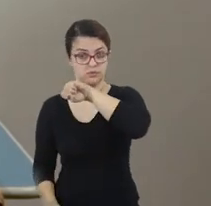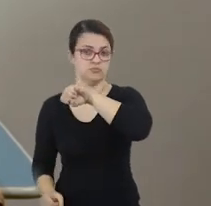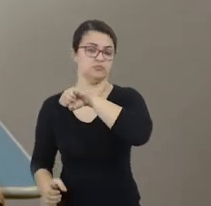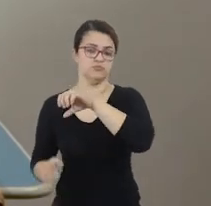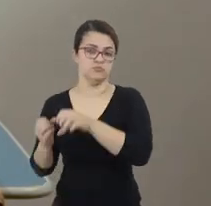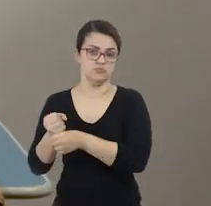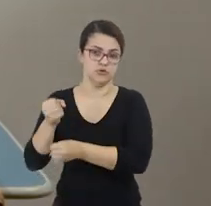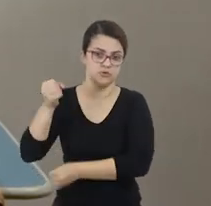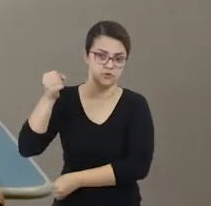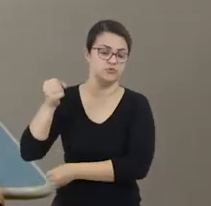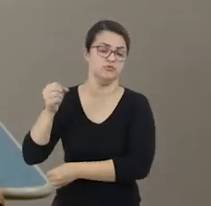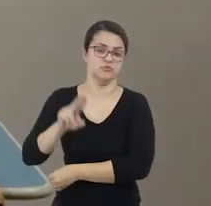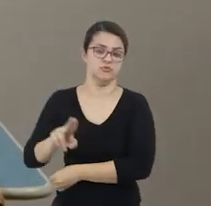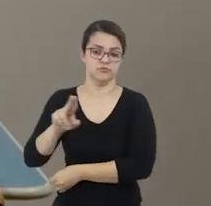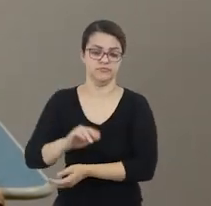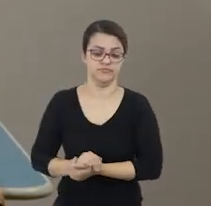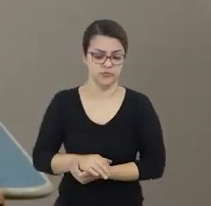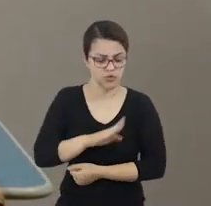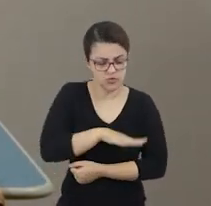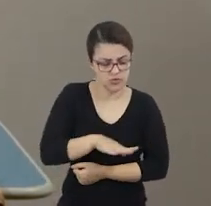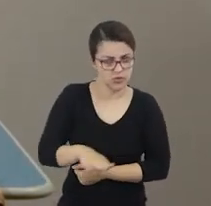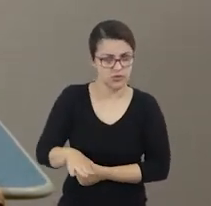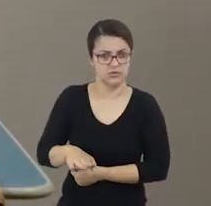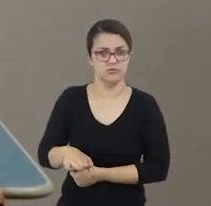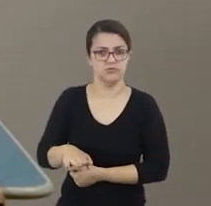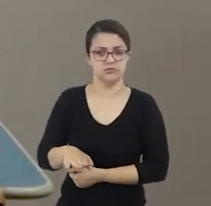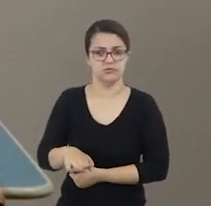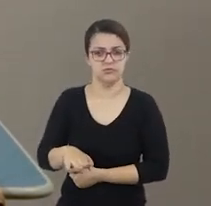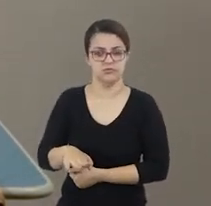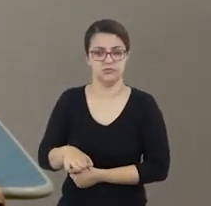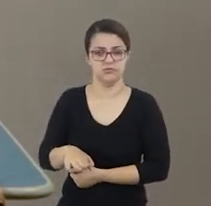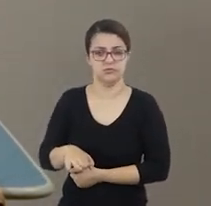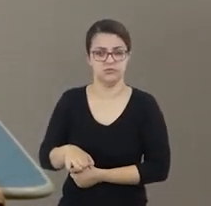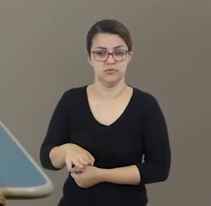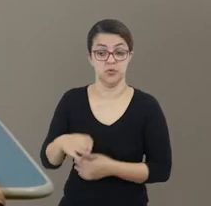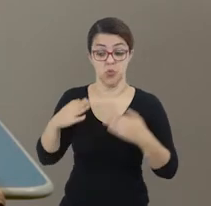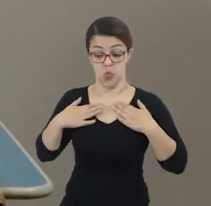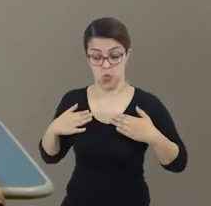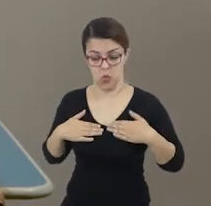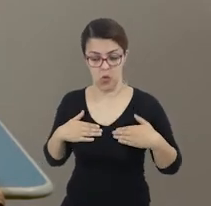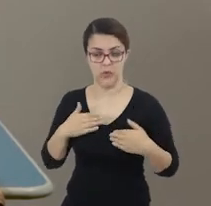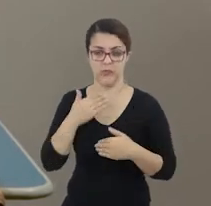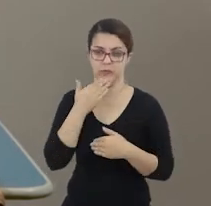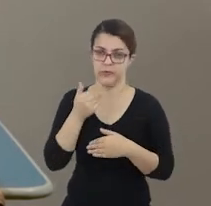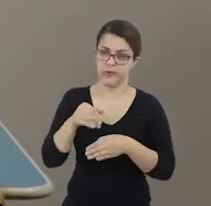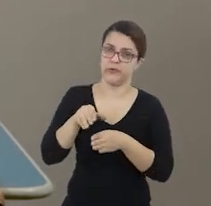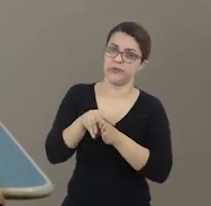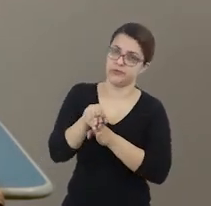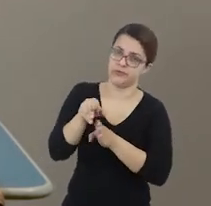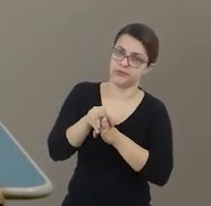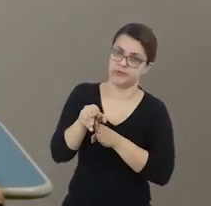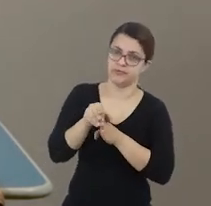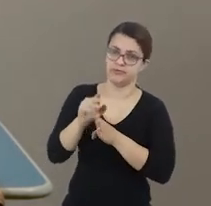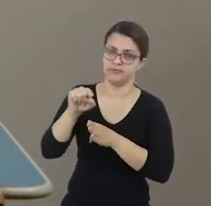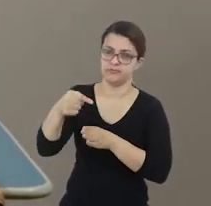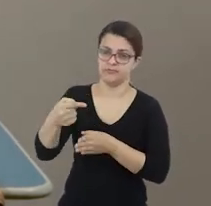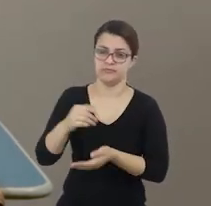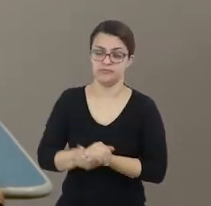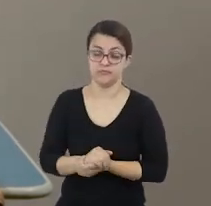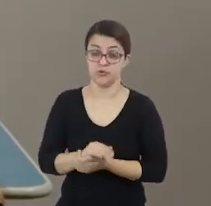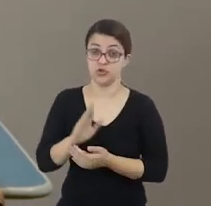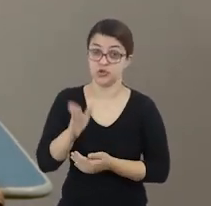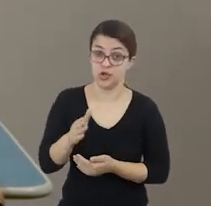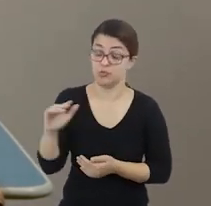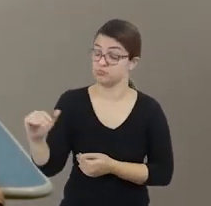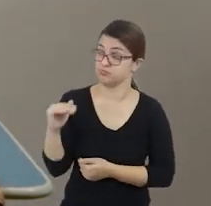bastões, tá bom? Com as crianças menores, a gente sugere que nós realizamos com o corpo, que a gente vai sugerir para vocês a seguir, tá?